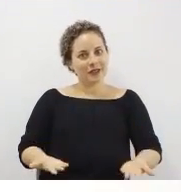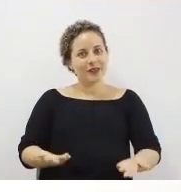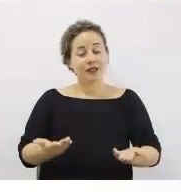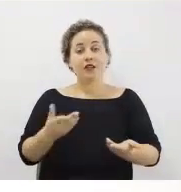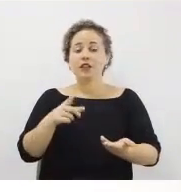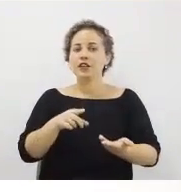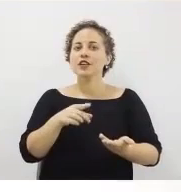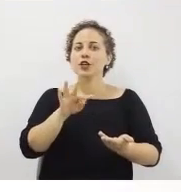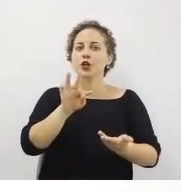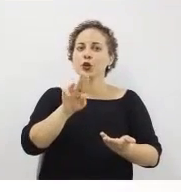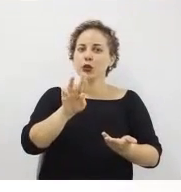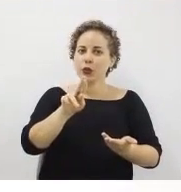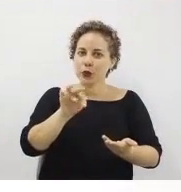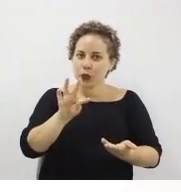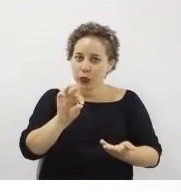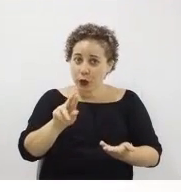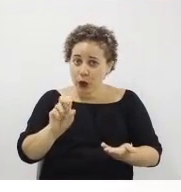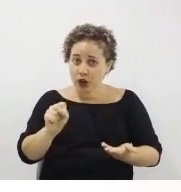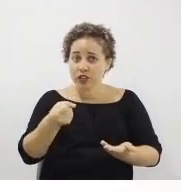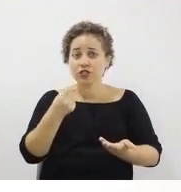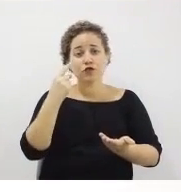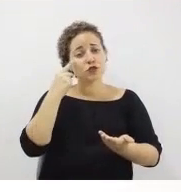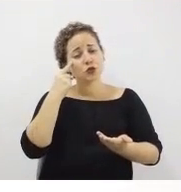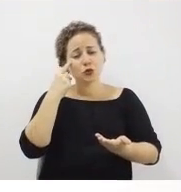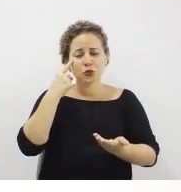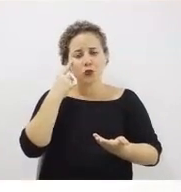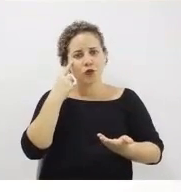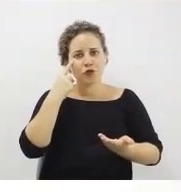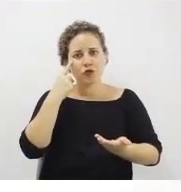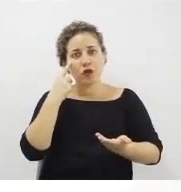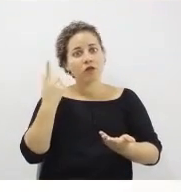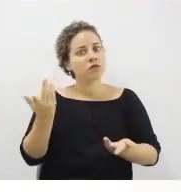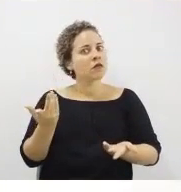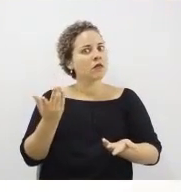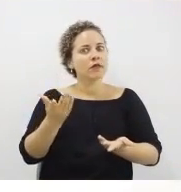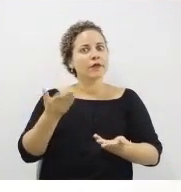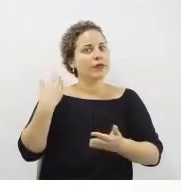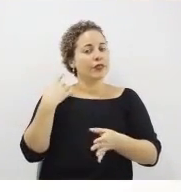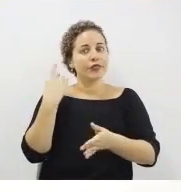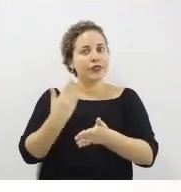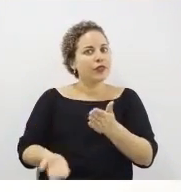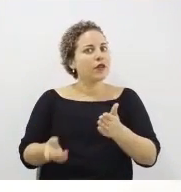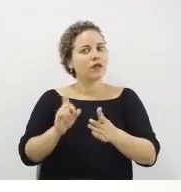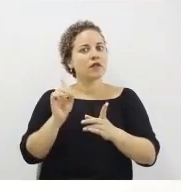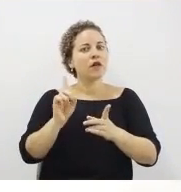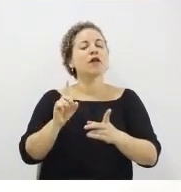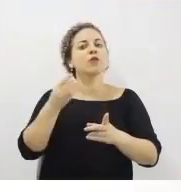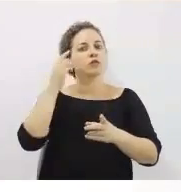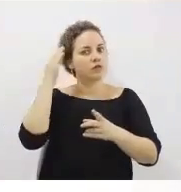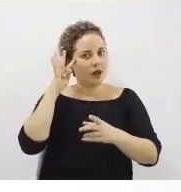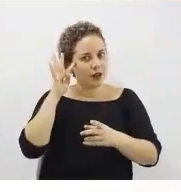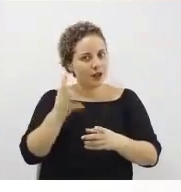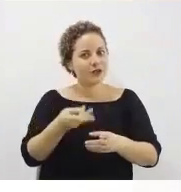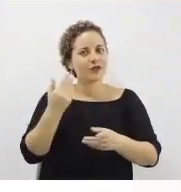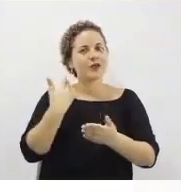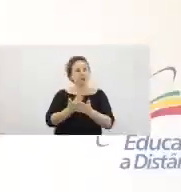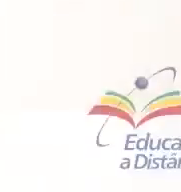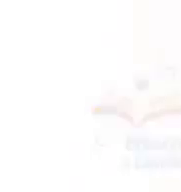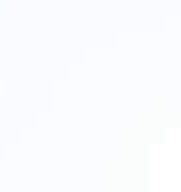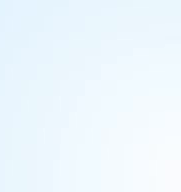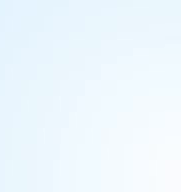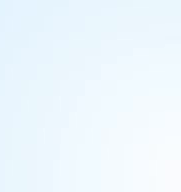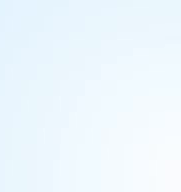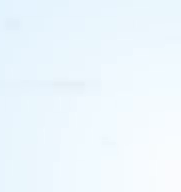e tutores, caso tenham dúvidas. Não deixem as dúvidas para a última hora. Bons estudos!